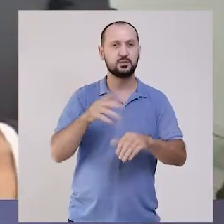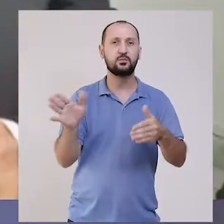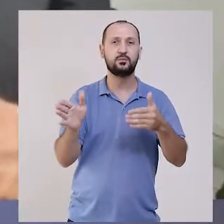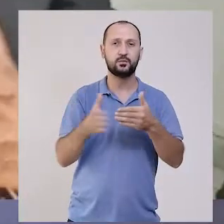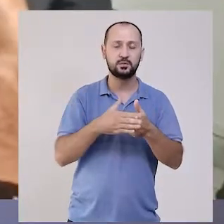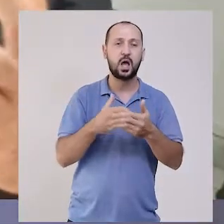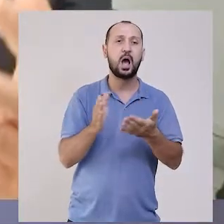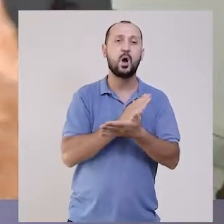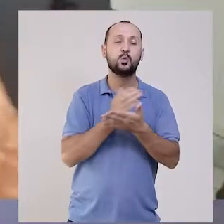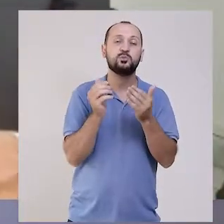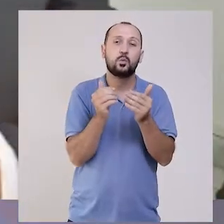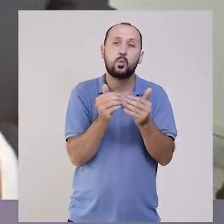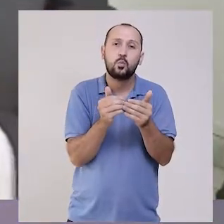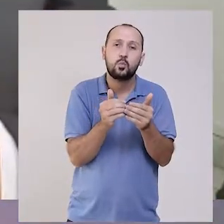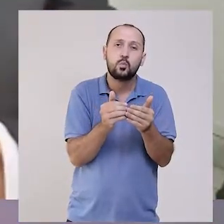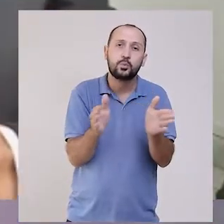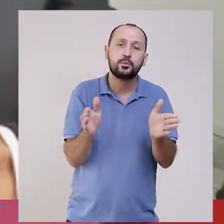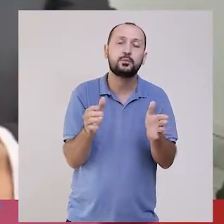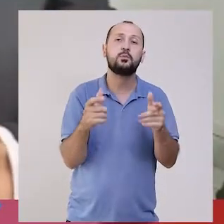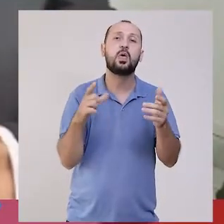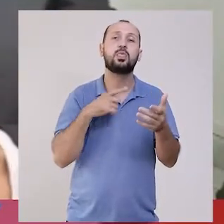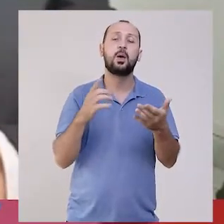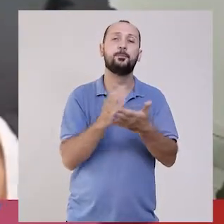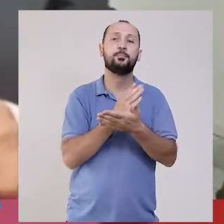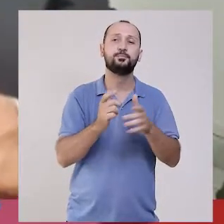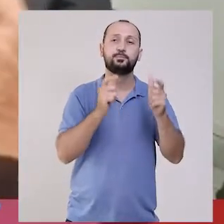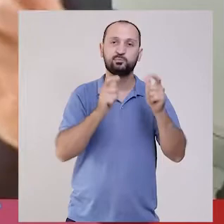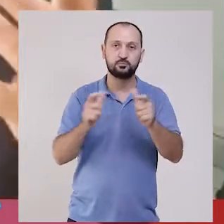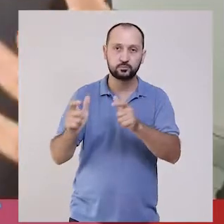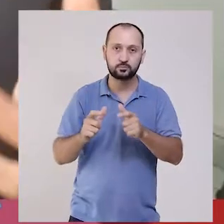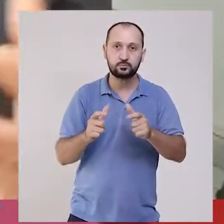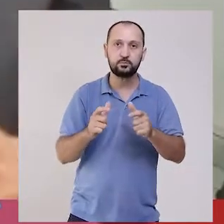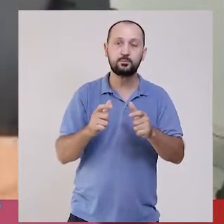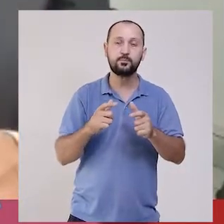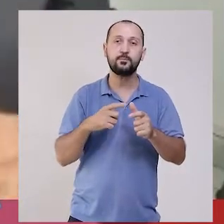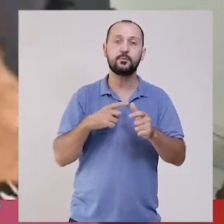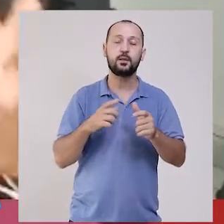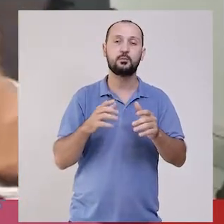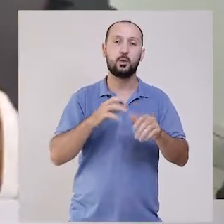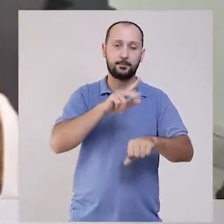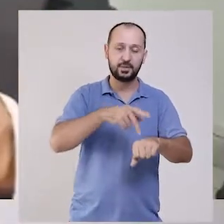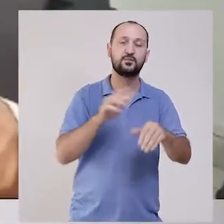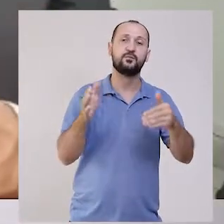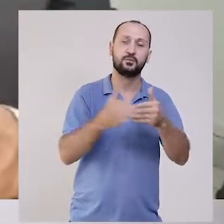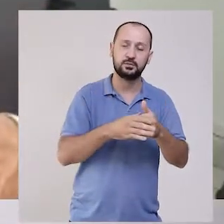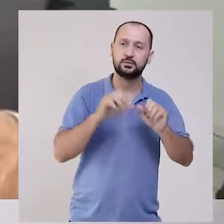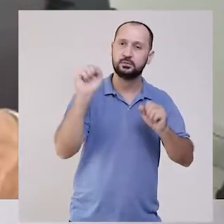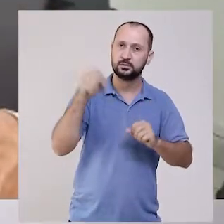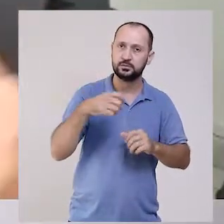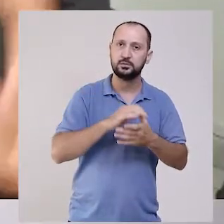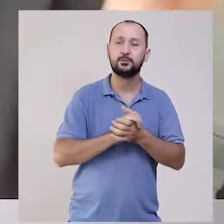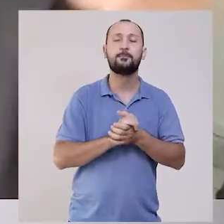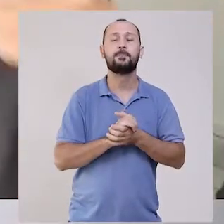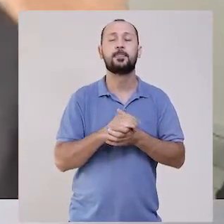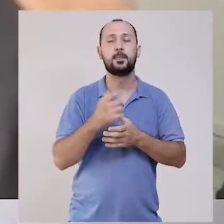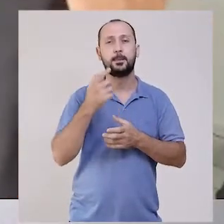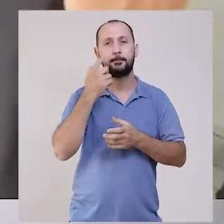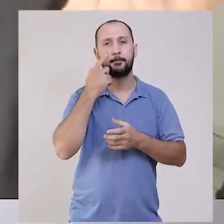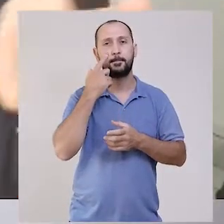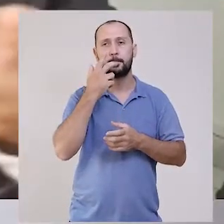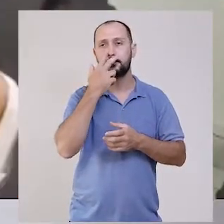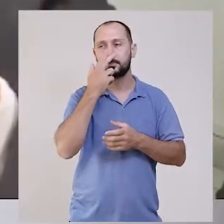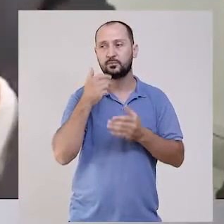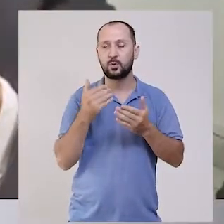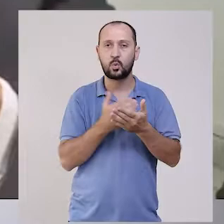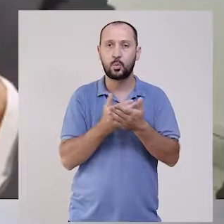mas tem alguns aí que já estão abrindo, sabe? Tem locais. As praças fechadas estão fechadas. Né? Estão cercadas,